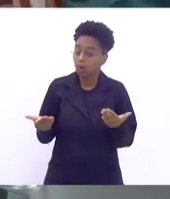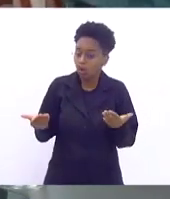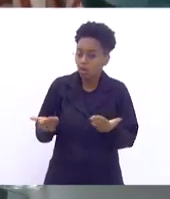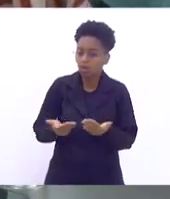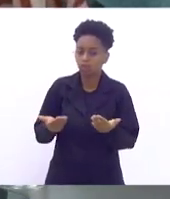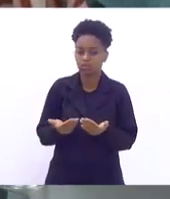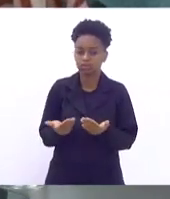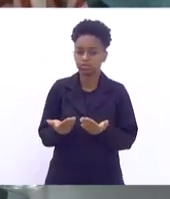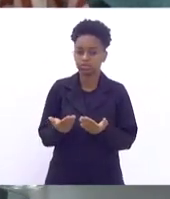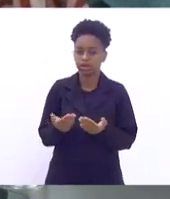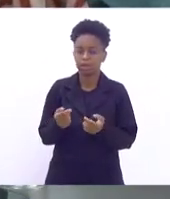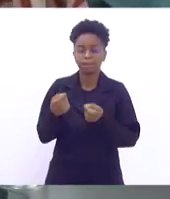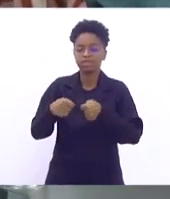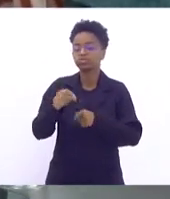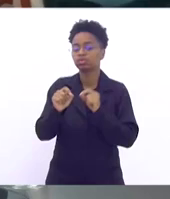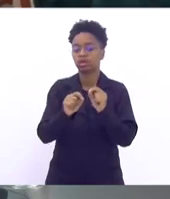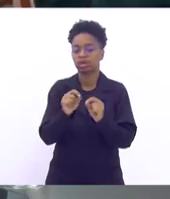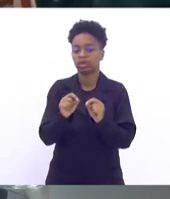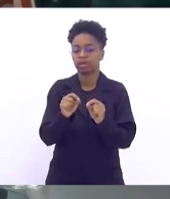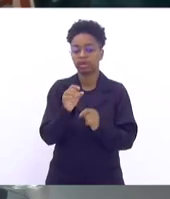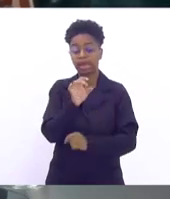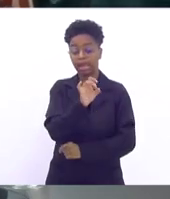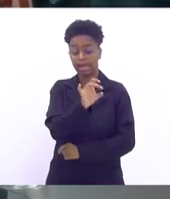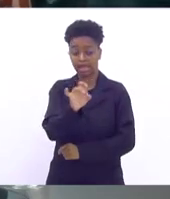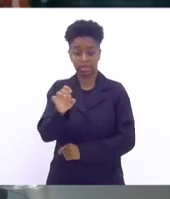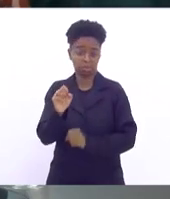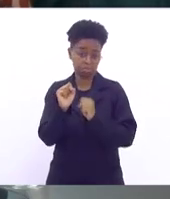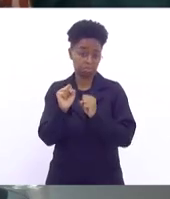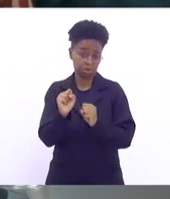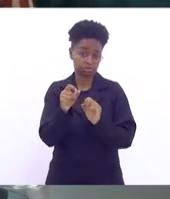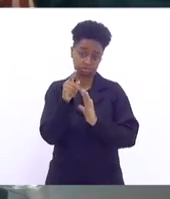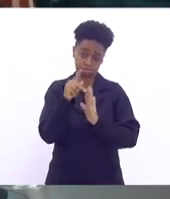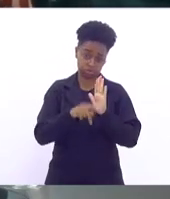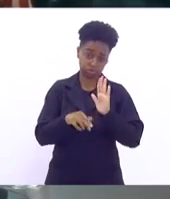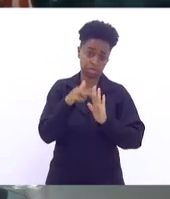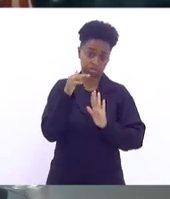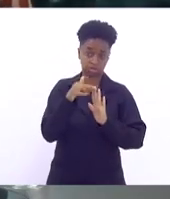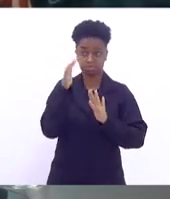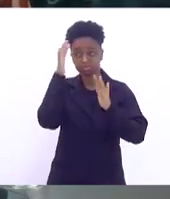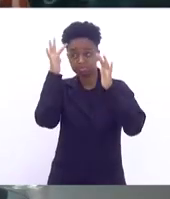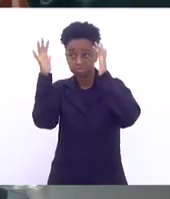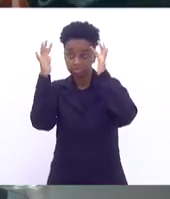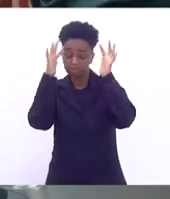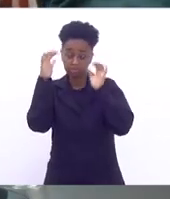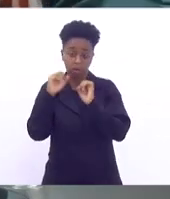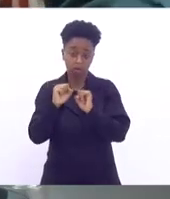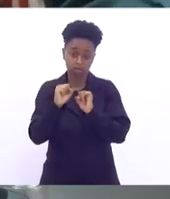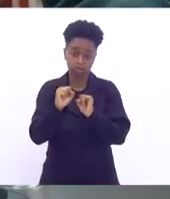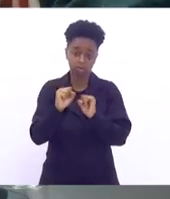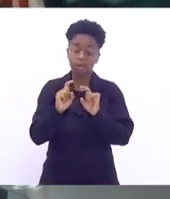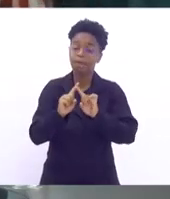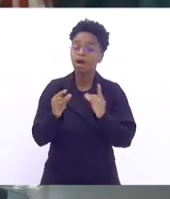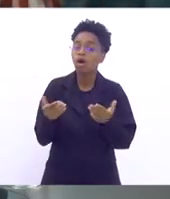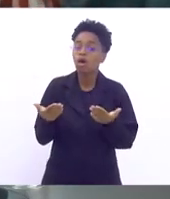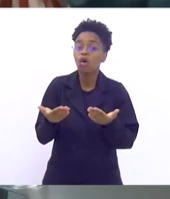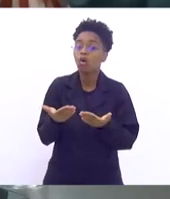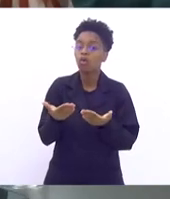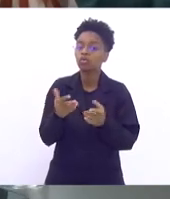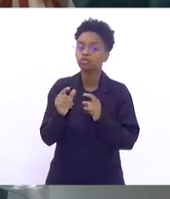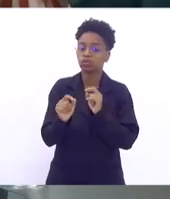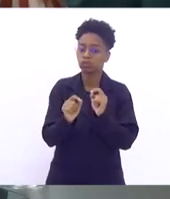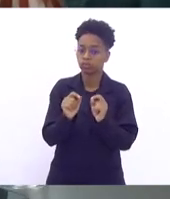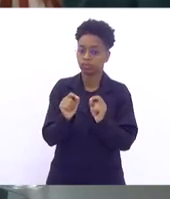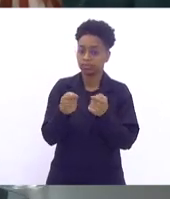cada um de nós pode ter um projeto de resolução na cabeça o que cabe hoje